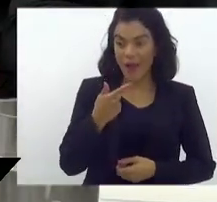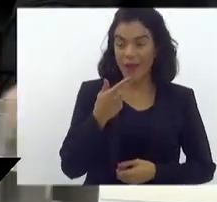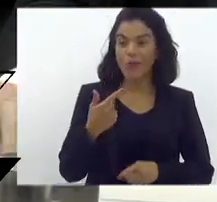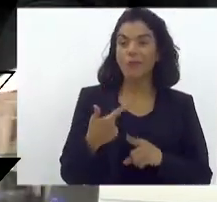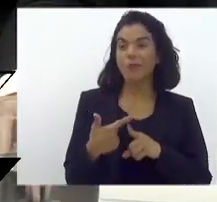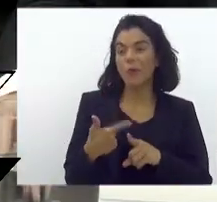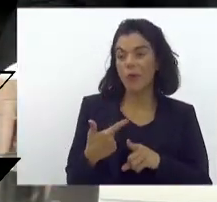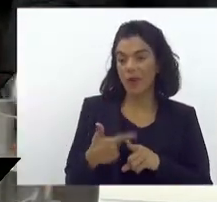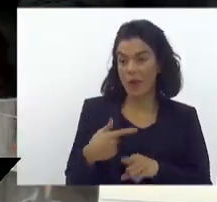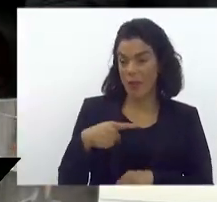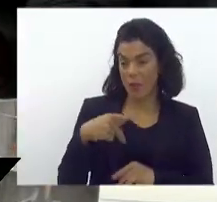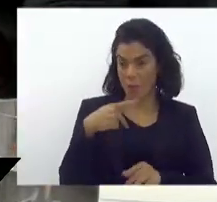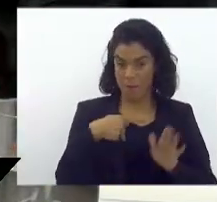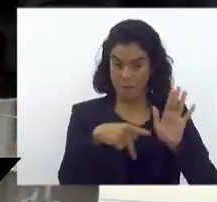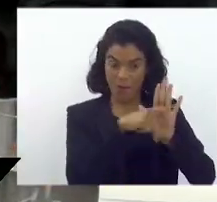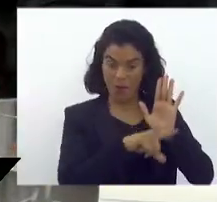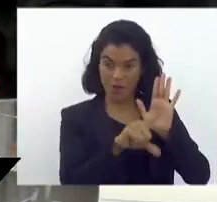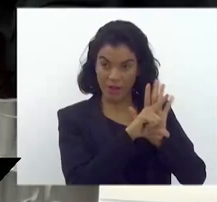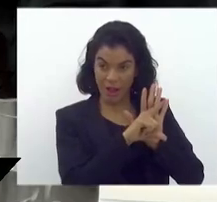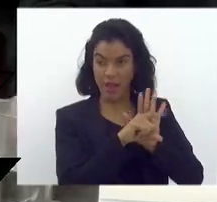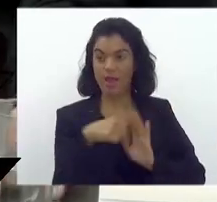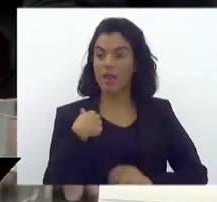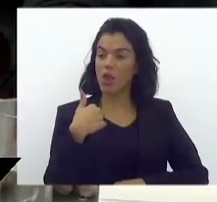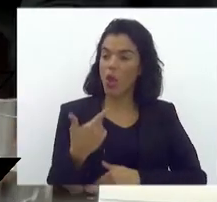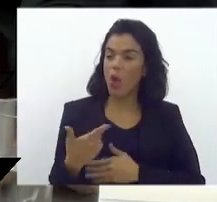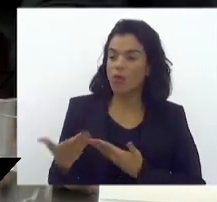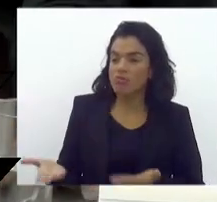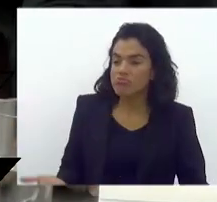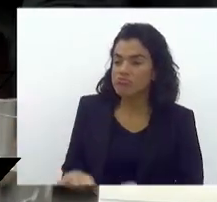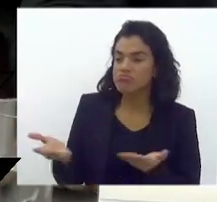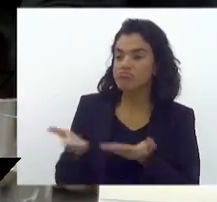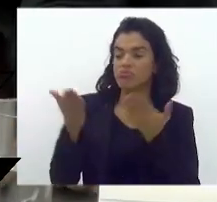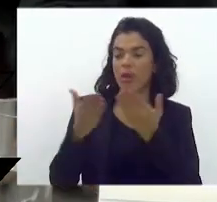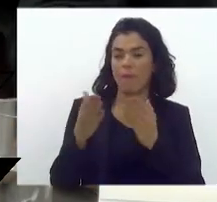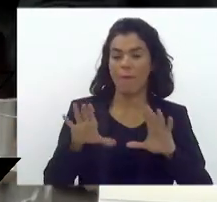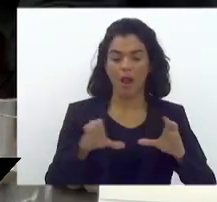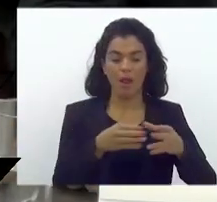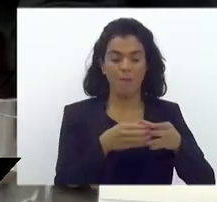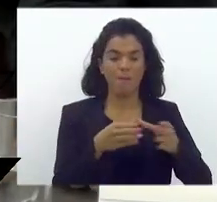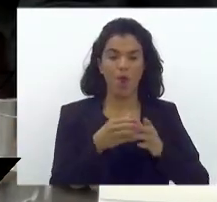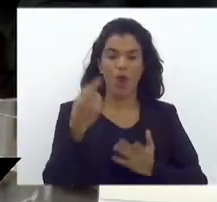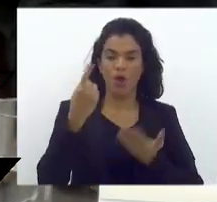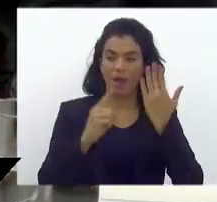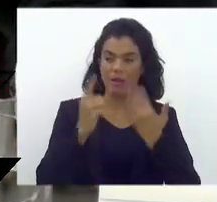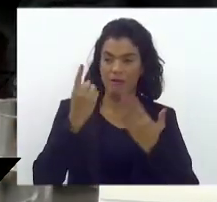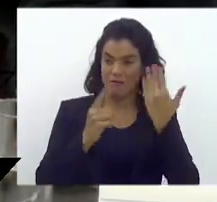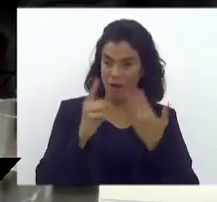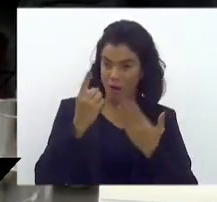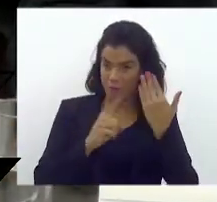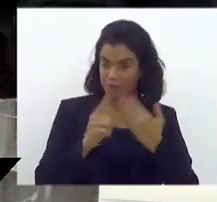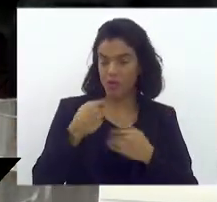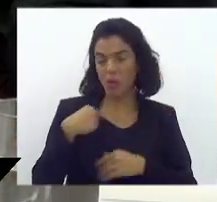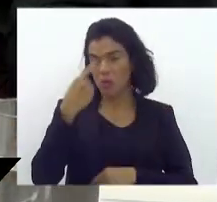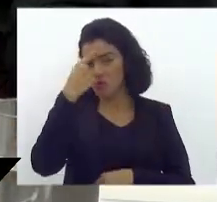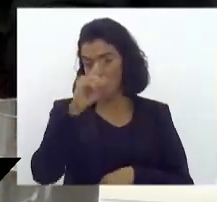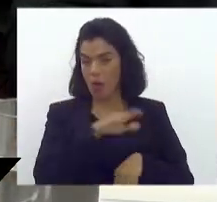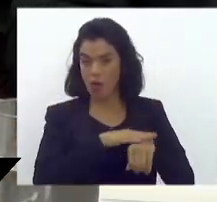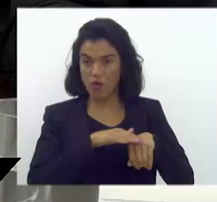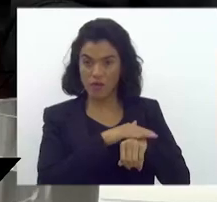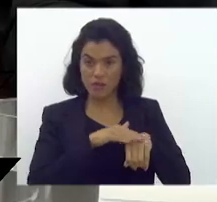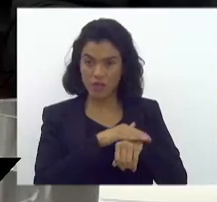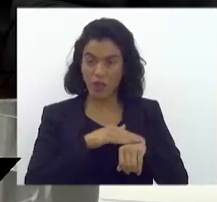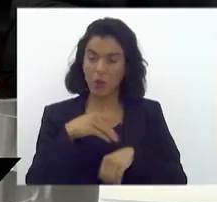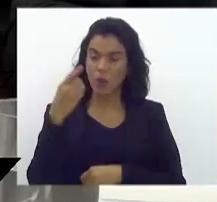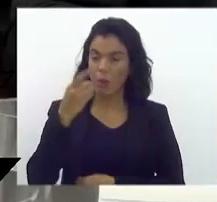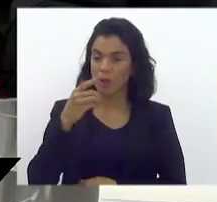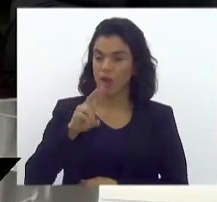no meu PL, que é o PL de fomento para blocos, e eu acho que, não sei se conversei sobre isso com o deputado Vitor Júnior ou